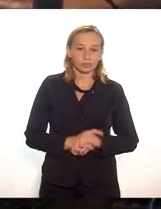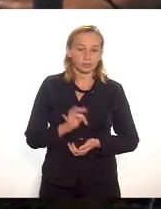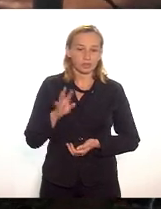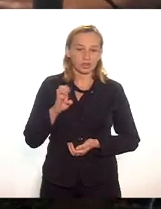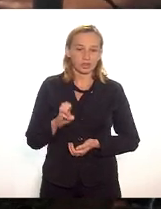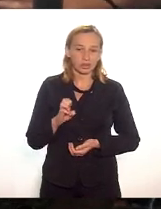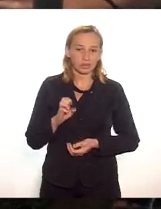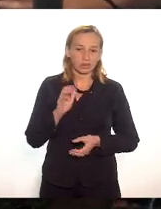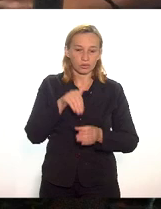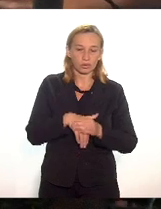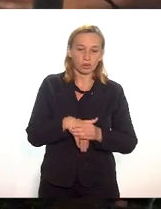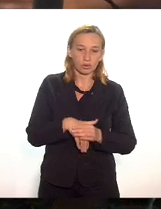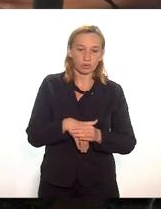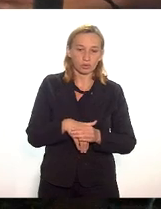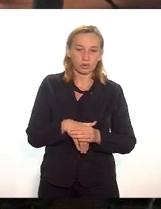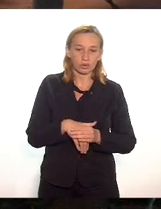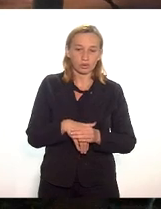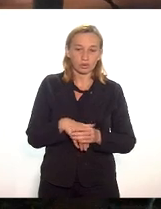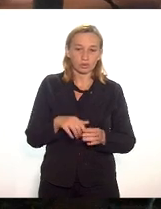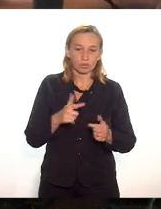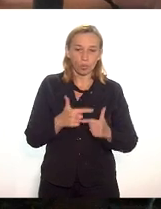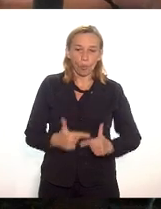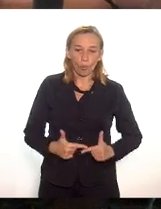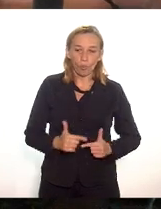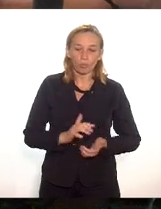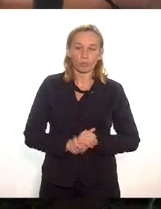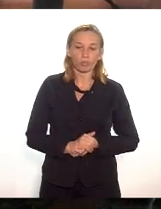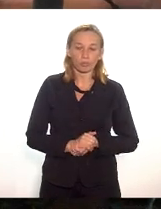Franciane votou abstenção.